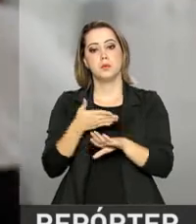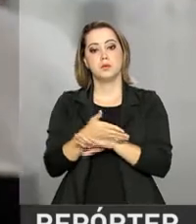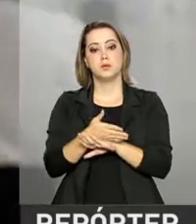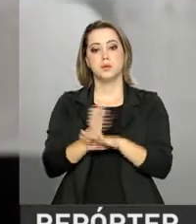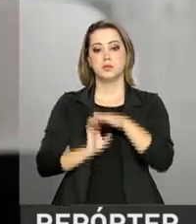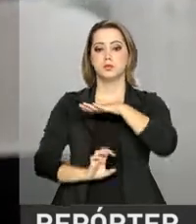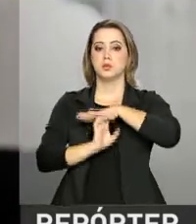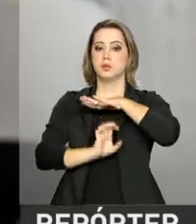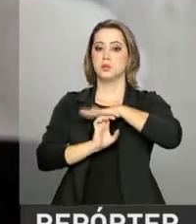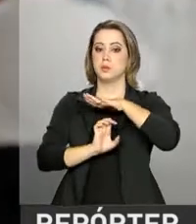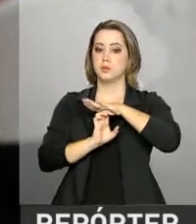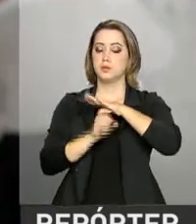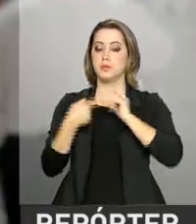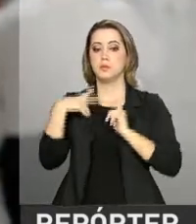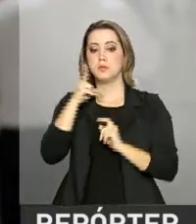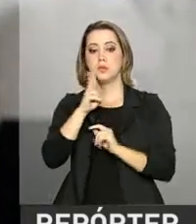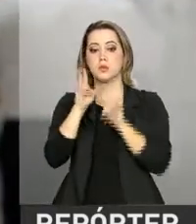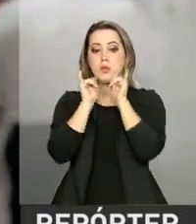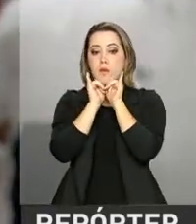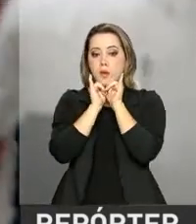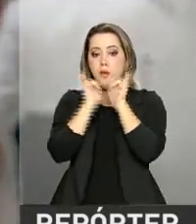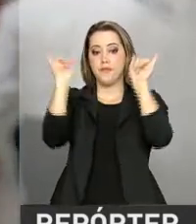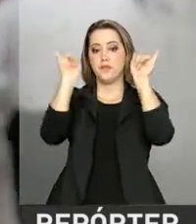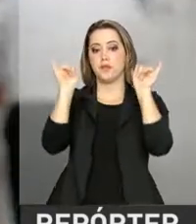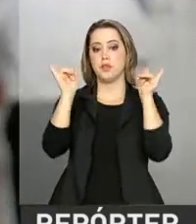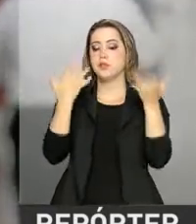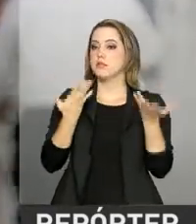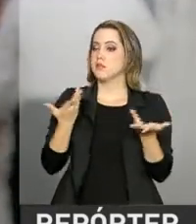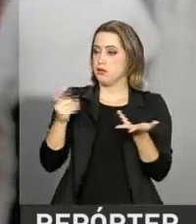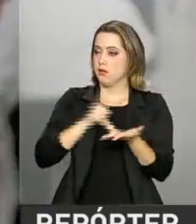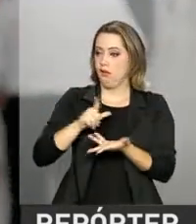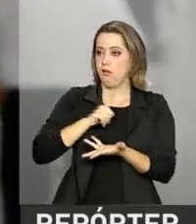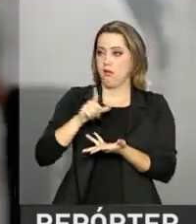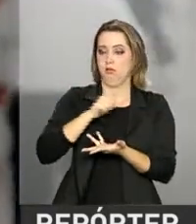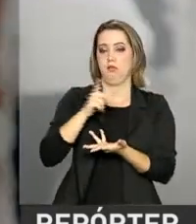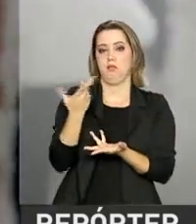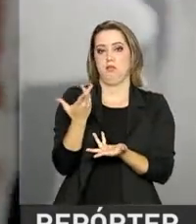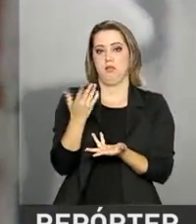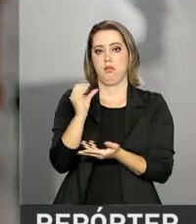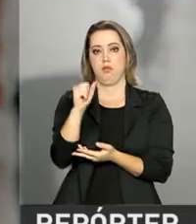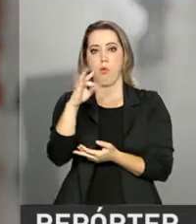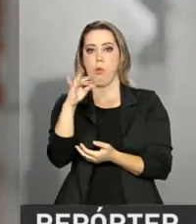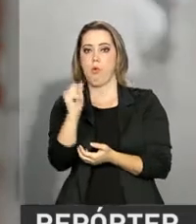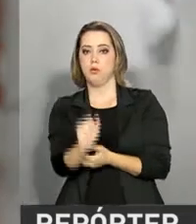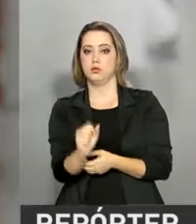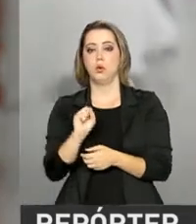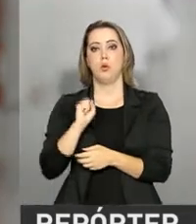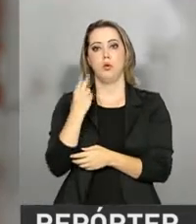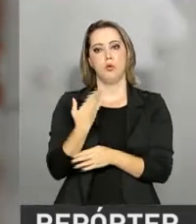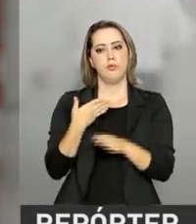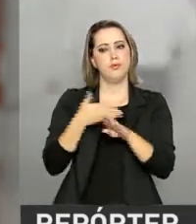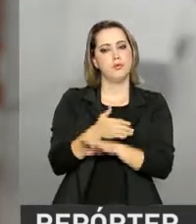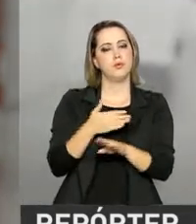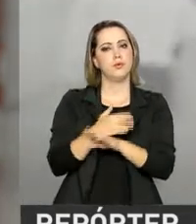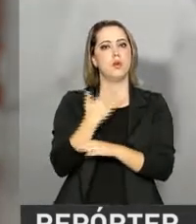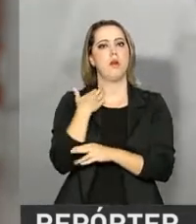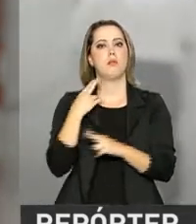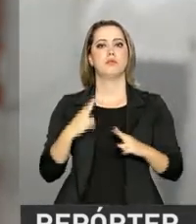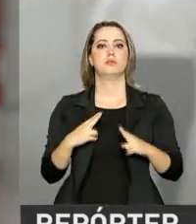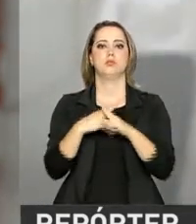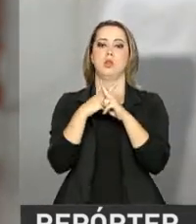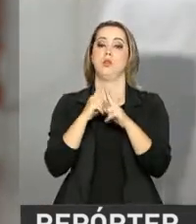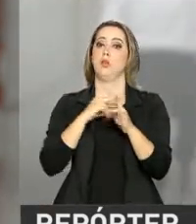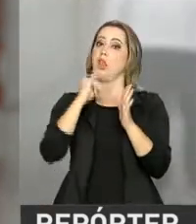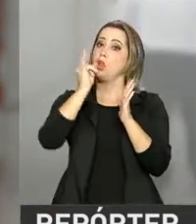empresa faça essa realização seu empregador faça essa organização hoje pode comparecer a uma agência da caixa munido de um documento